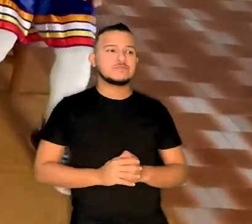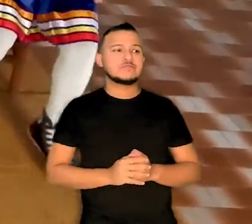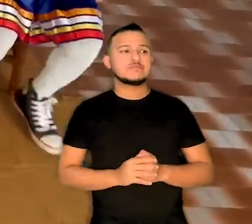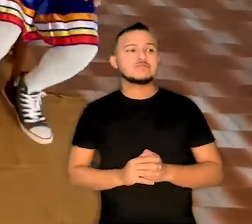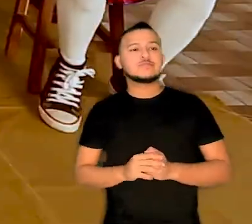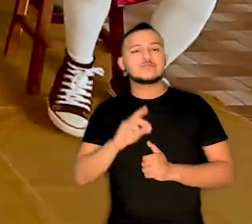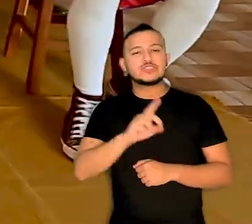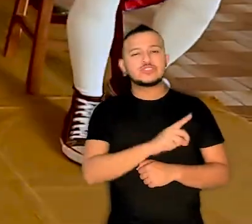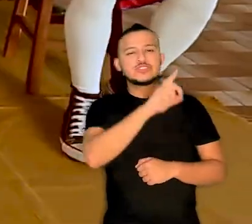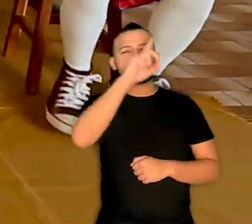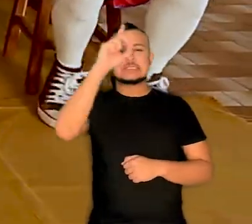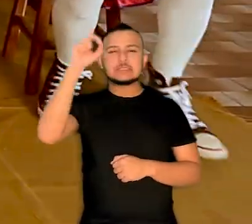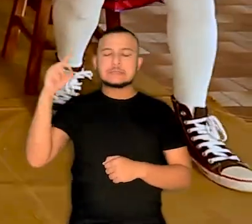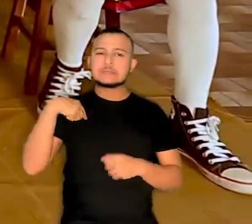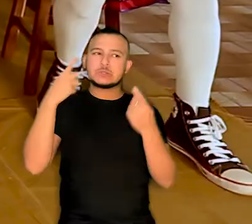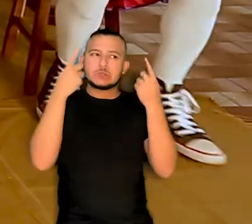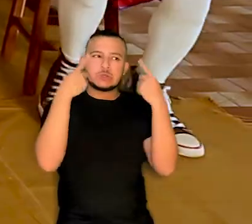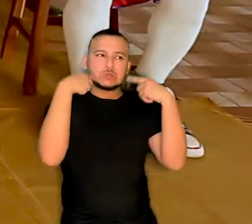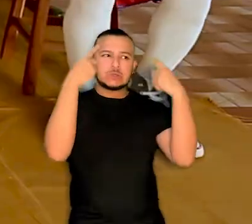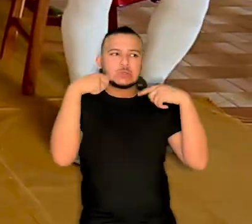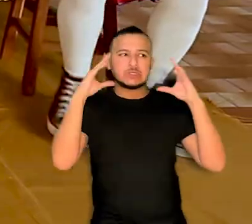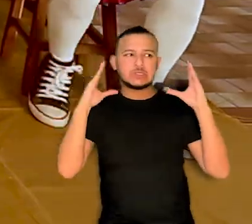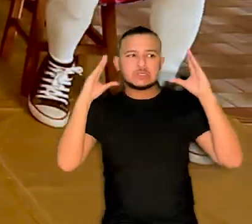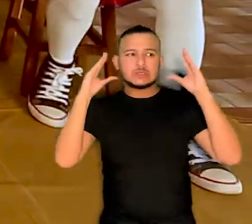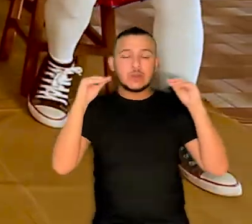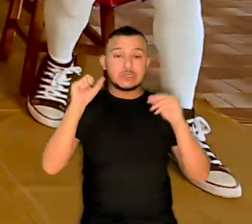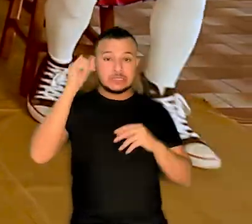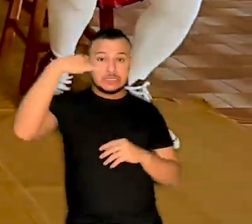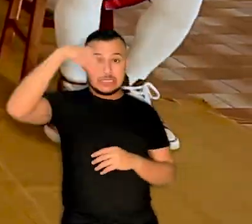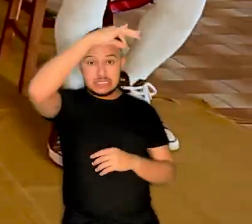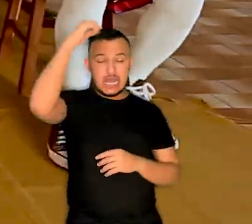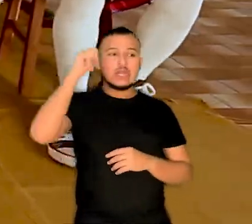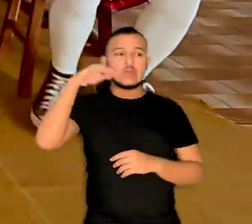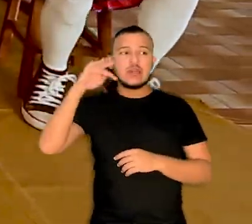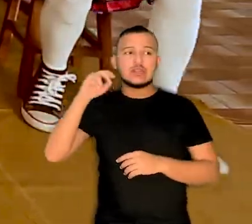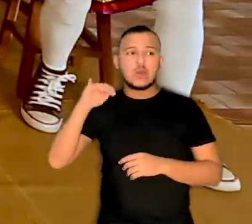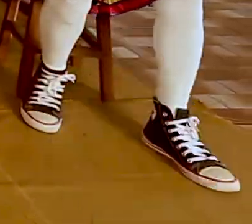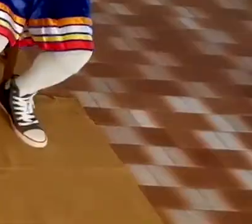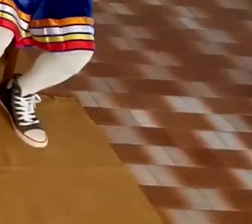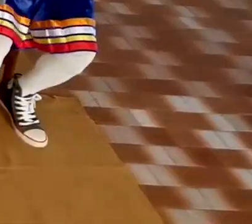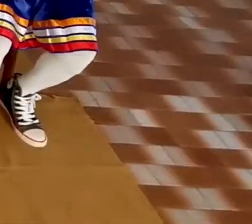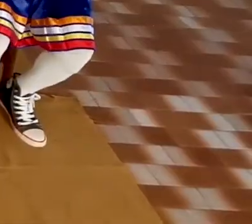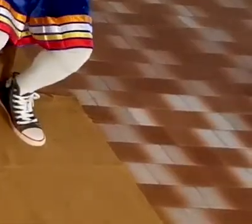E se eu chore no seu assono, se for Santo Antônio te agarre eu adoro.